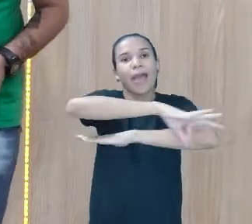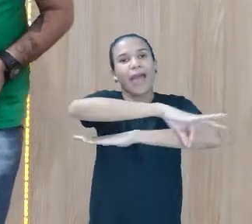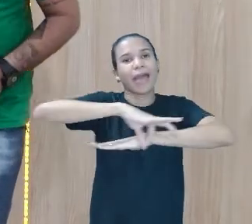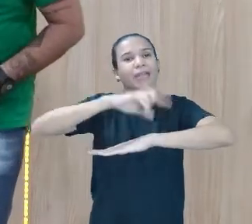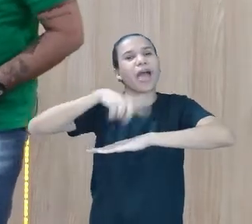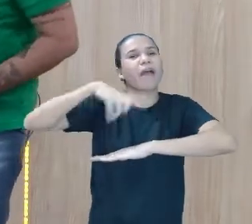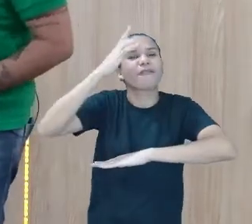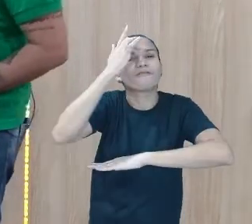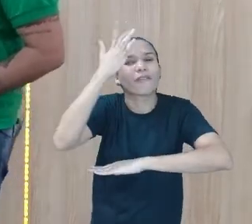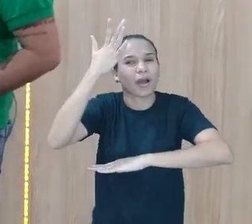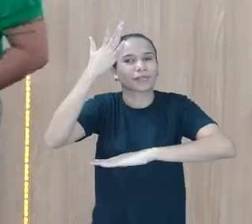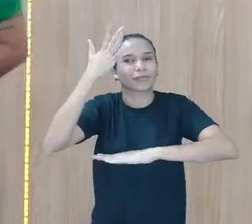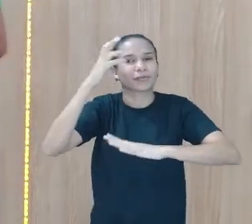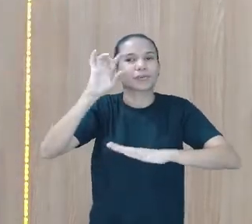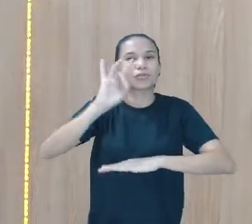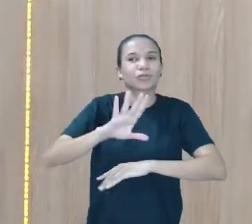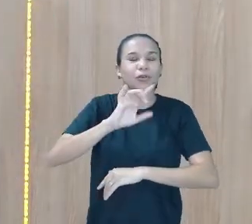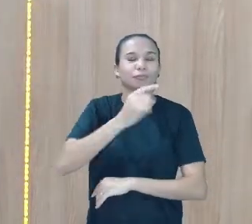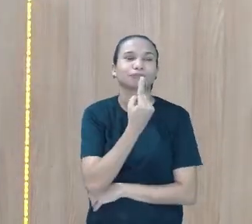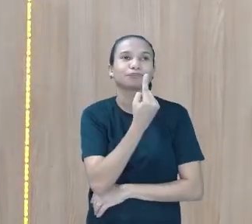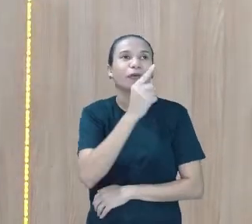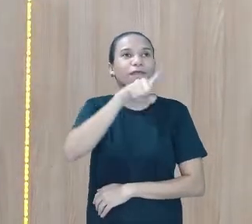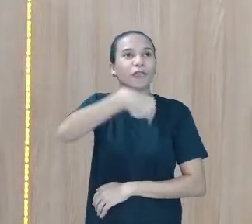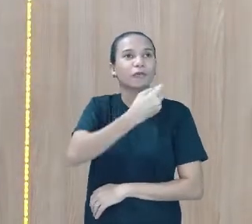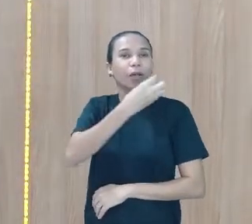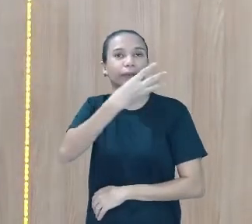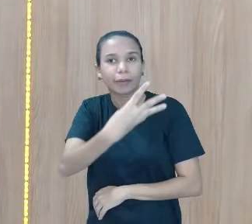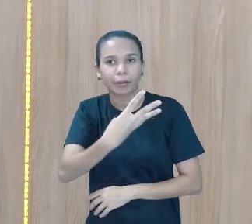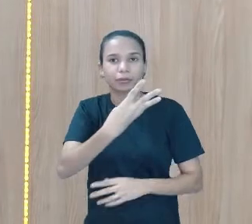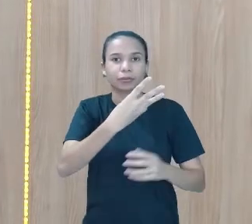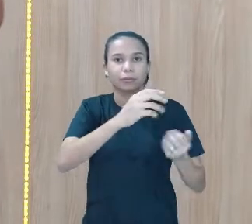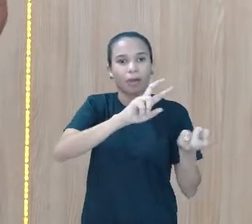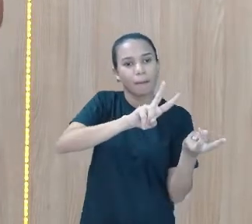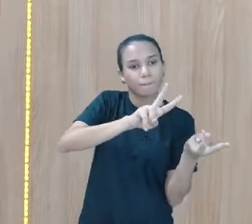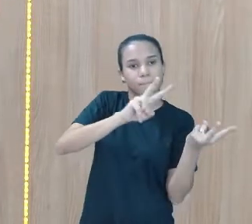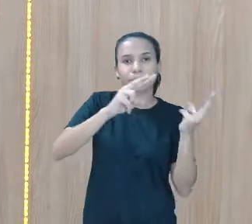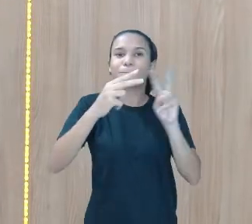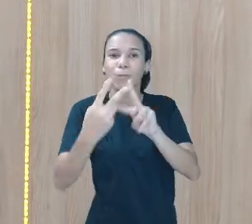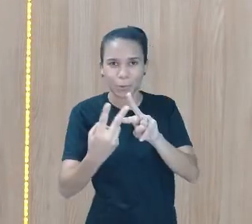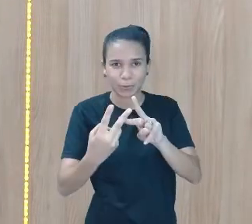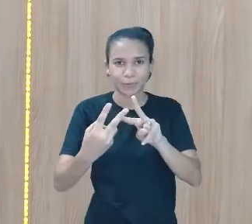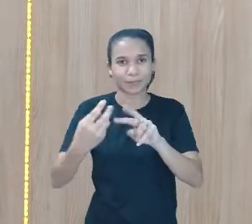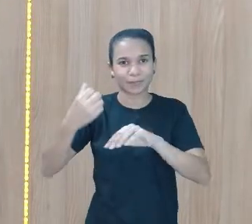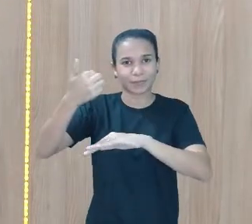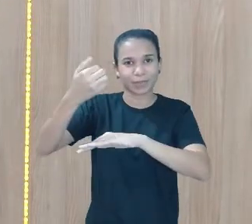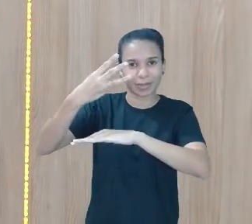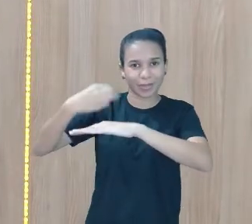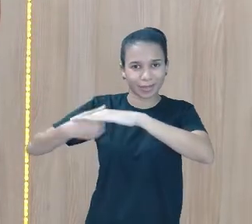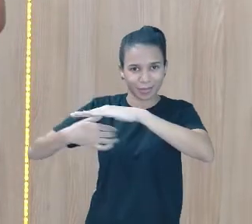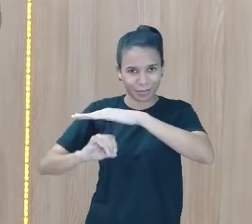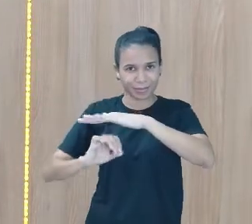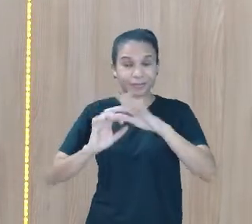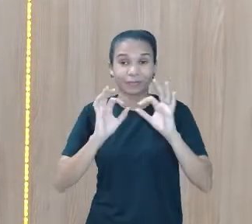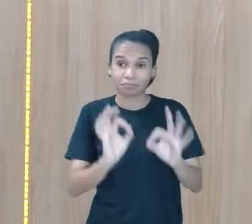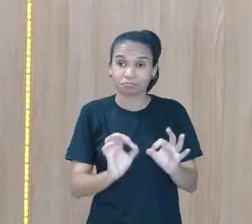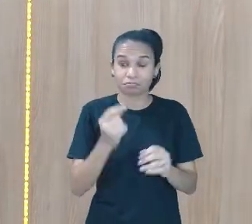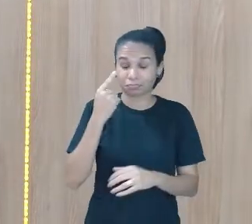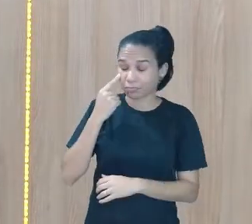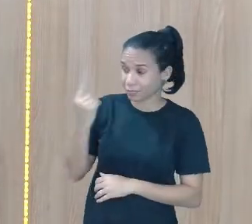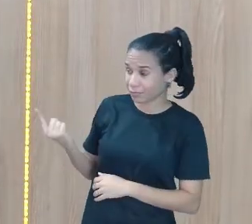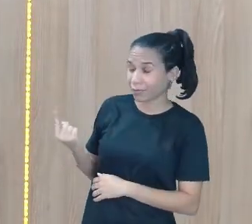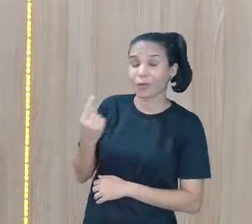torna mais simples. Ou seja, 13 sobre 10 significa que são 13 décimos,